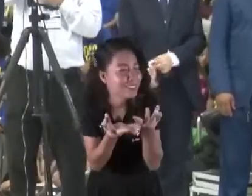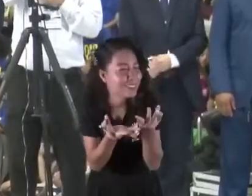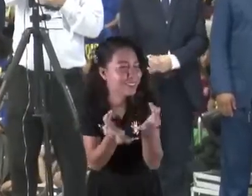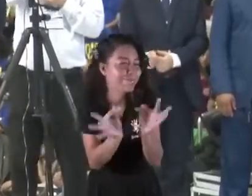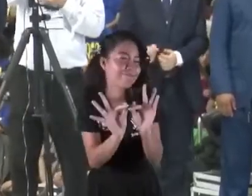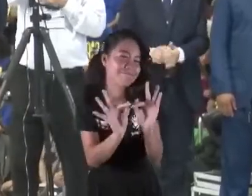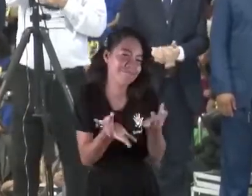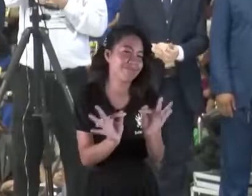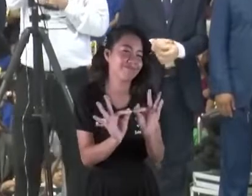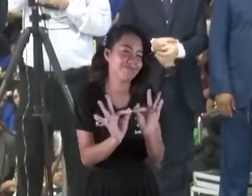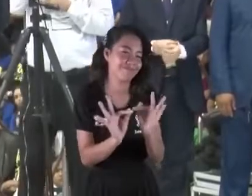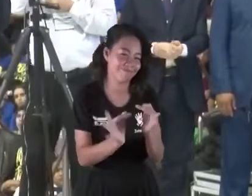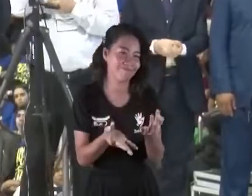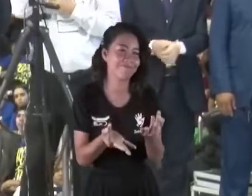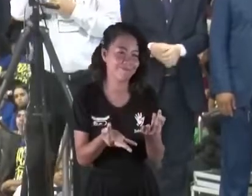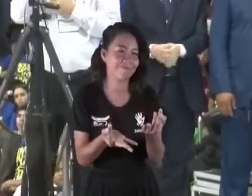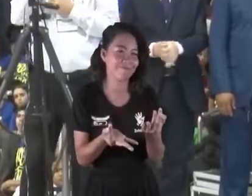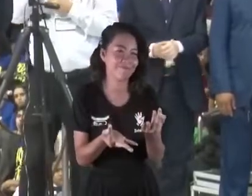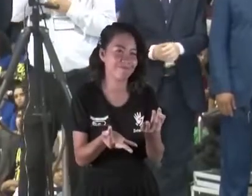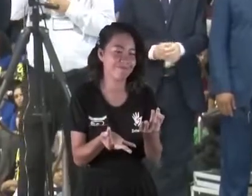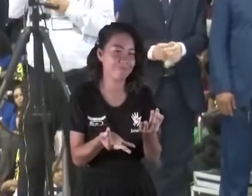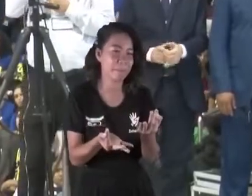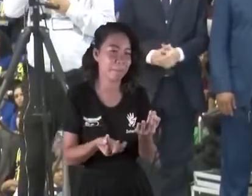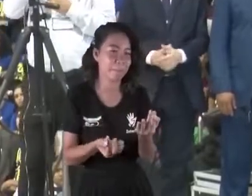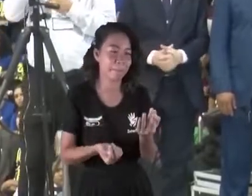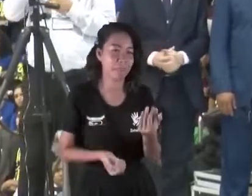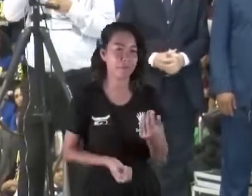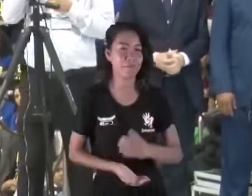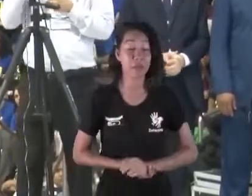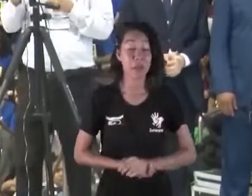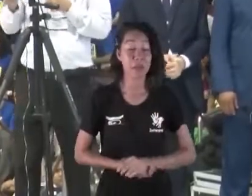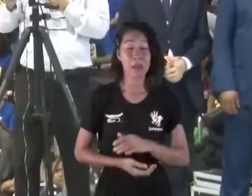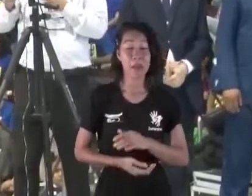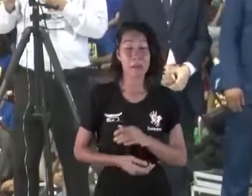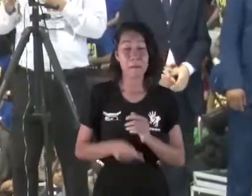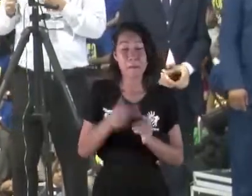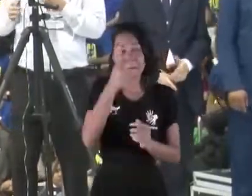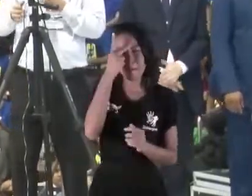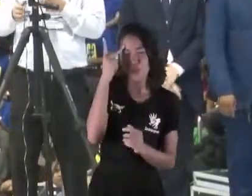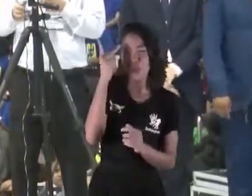Eu não creio em homens chamados soberbos.